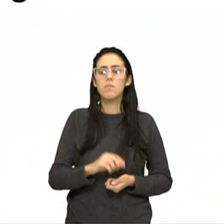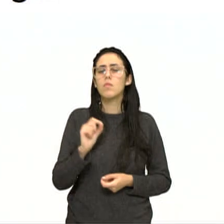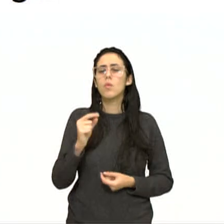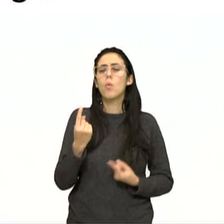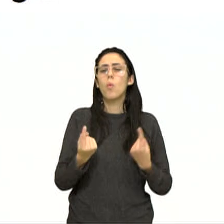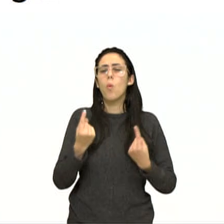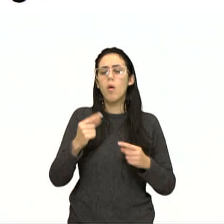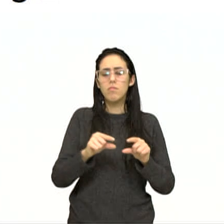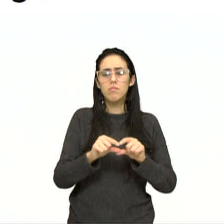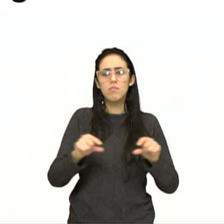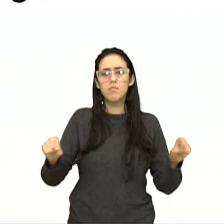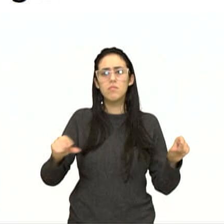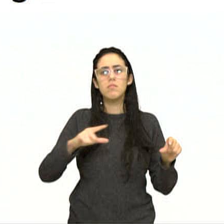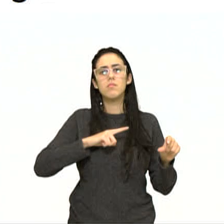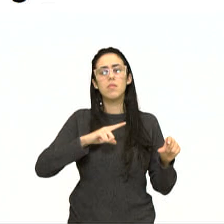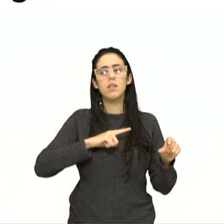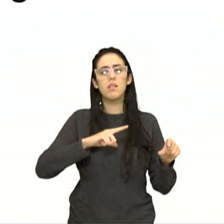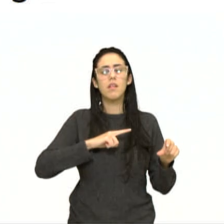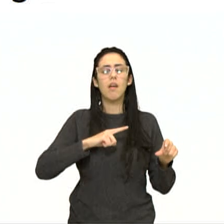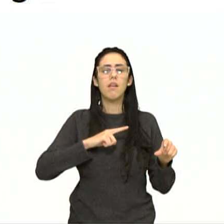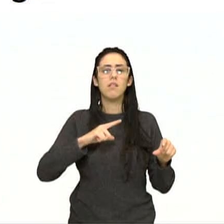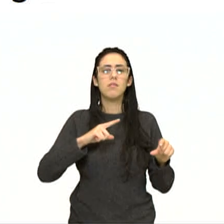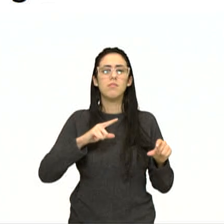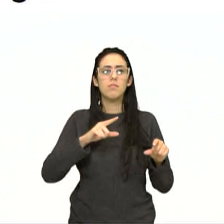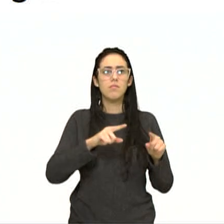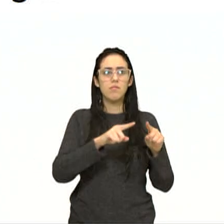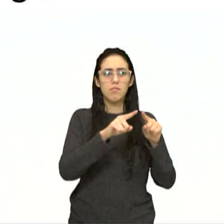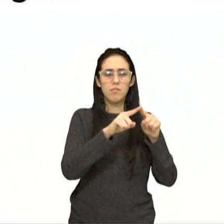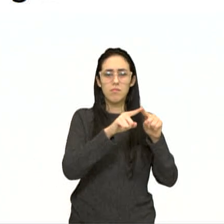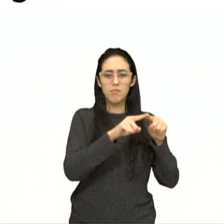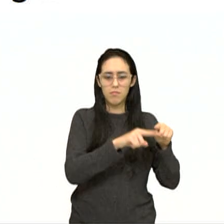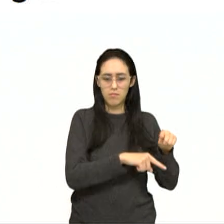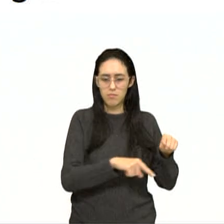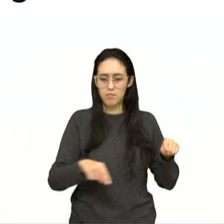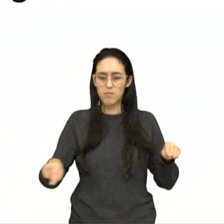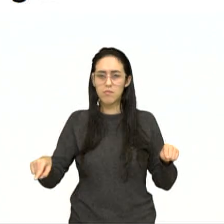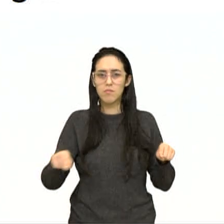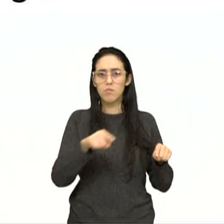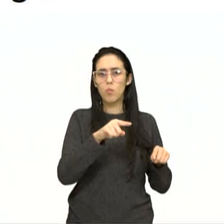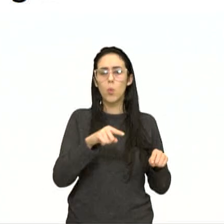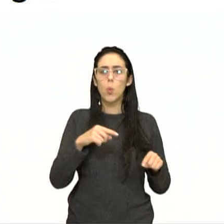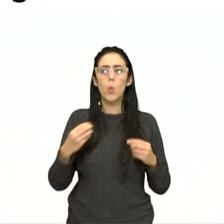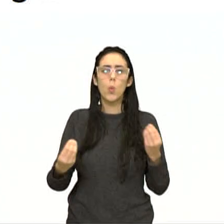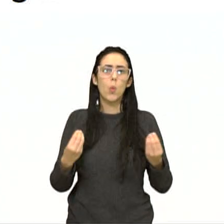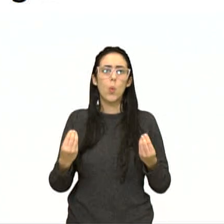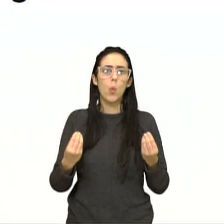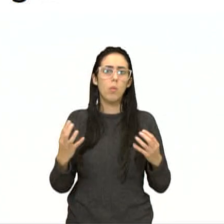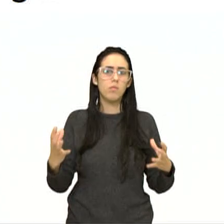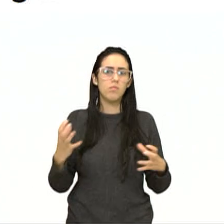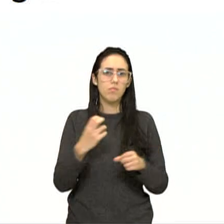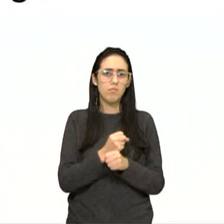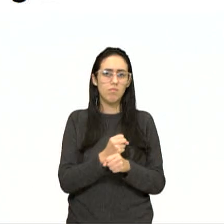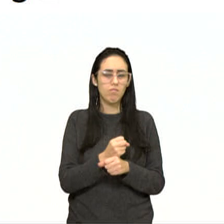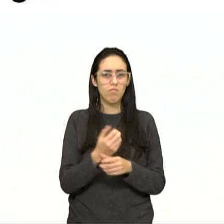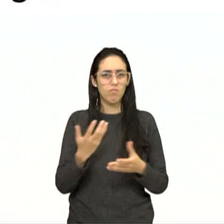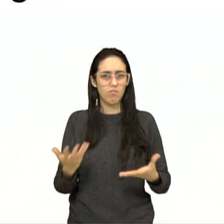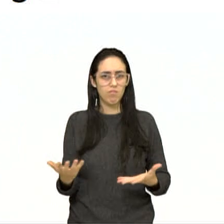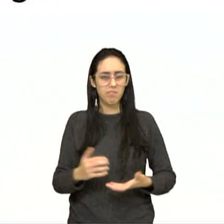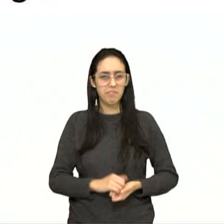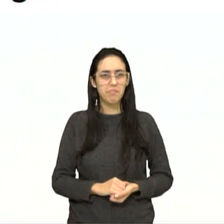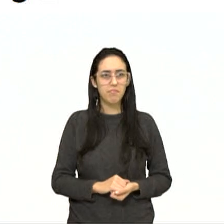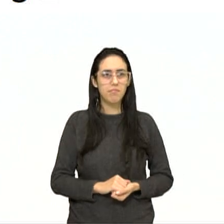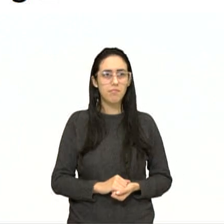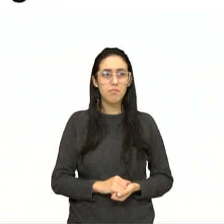representa o perímetro do triângulo? Como o perímetro representa a soma das medidas dos lados, temos, tá?